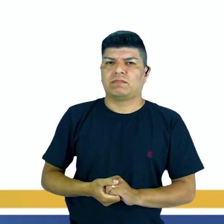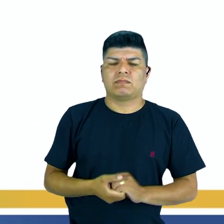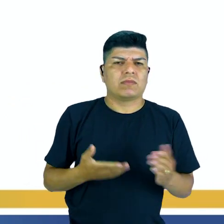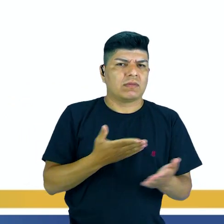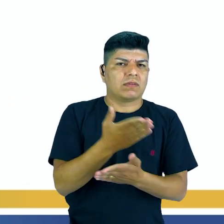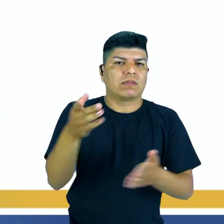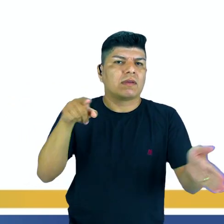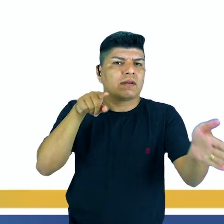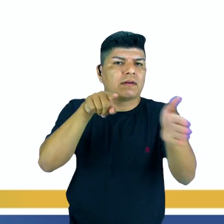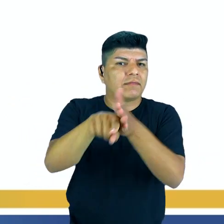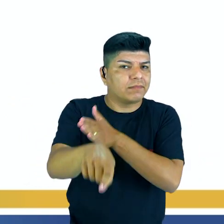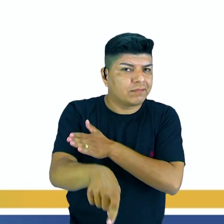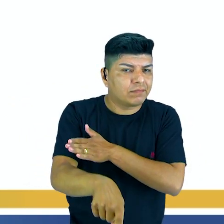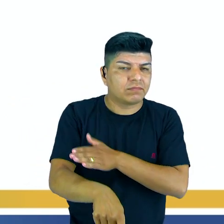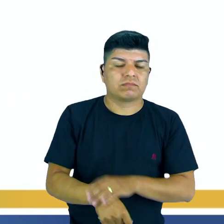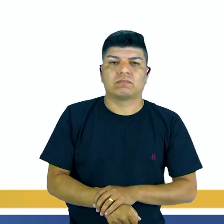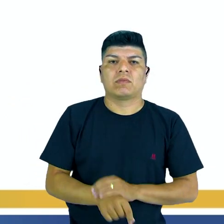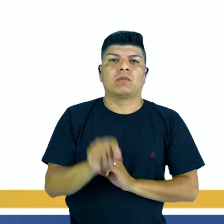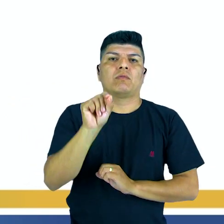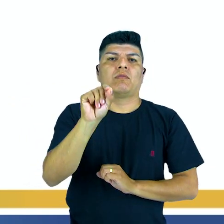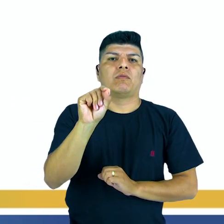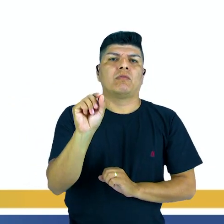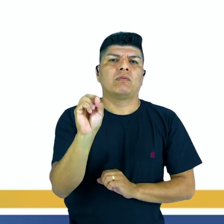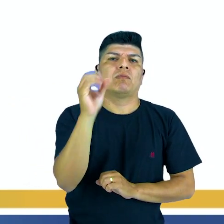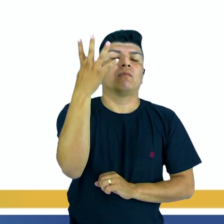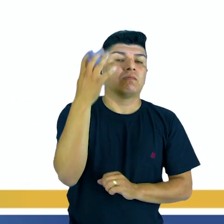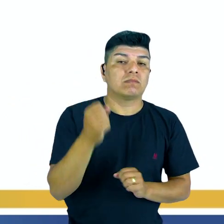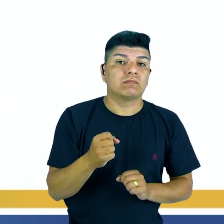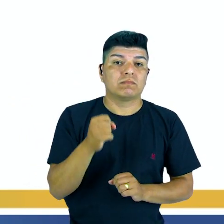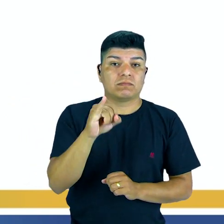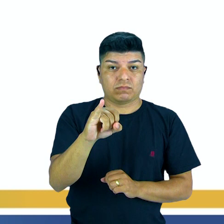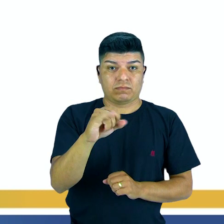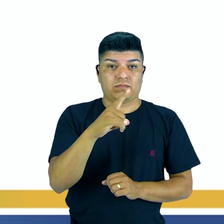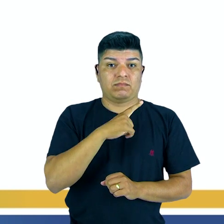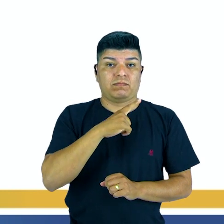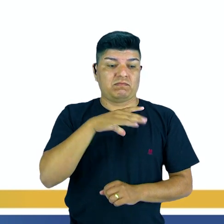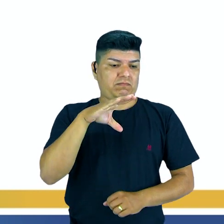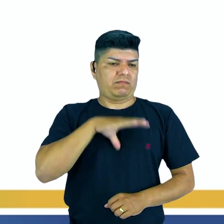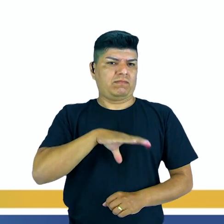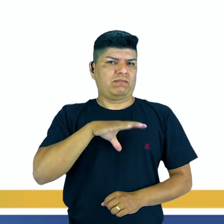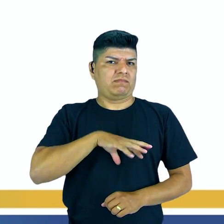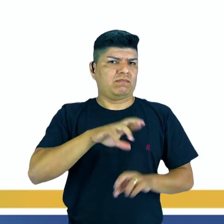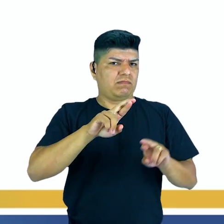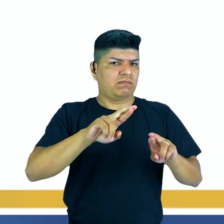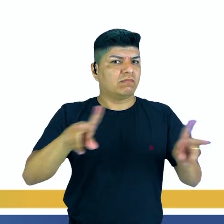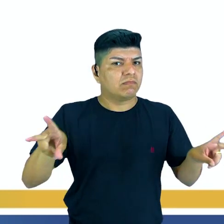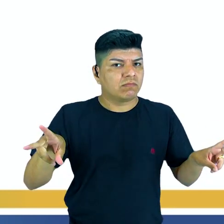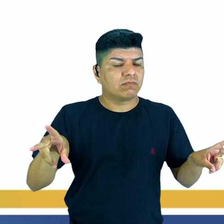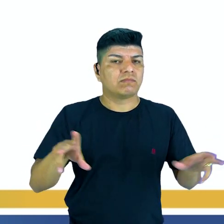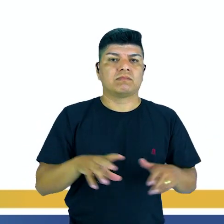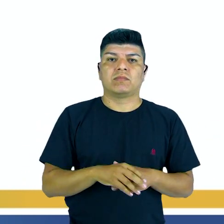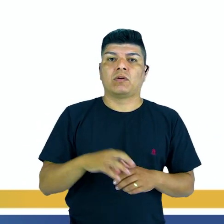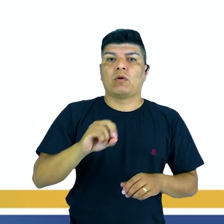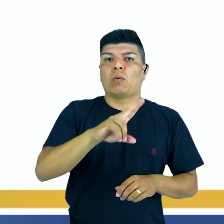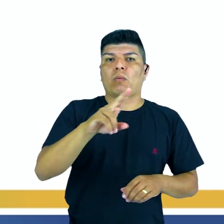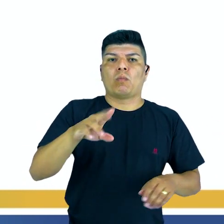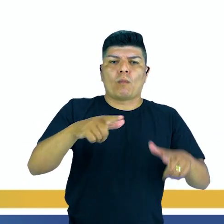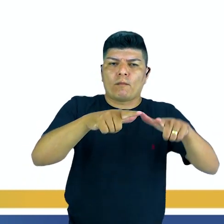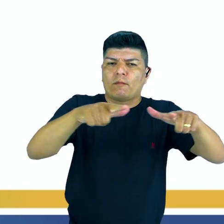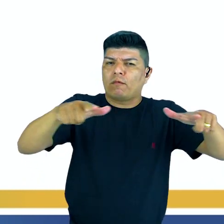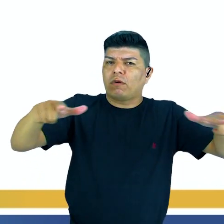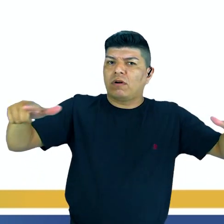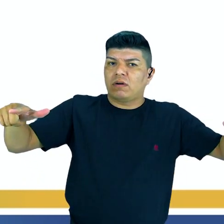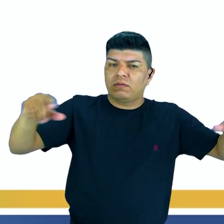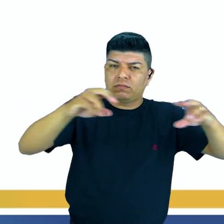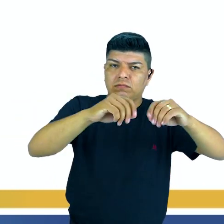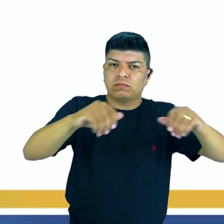a pergunta: o que aconteceria se estivéssemos em uma cidade desconhecida, ou num deserto,